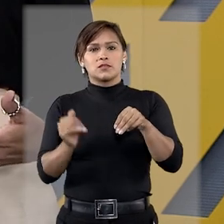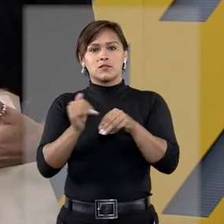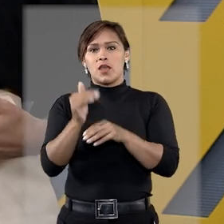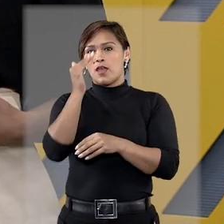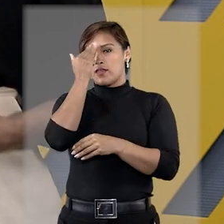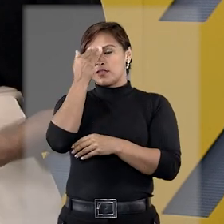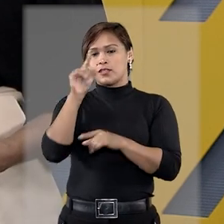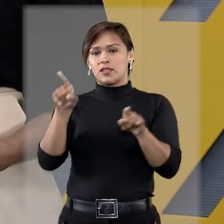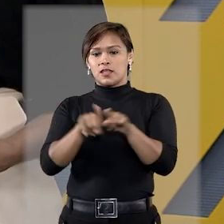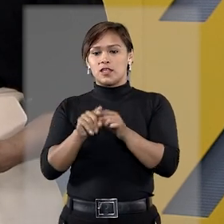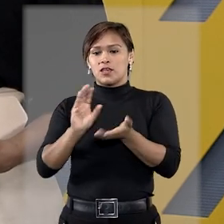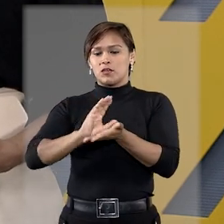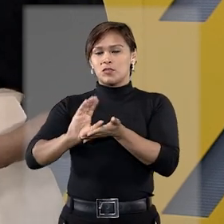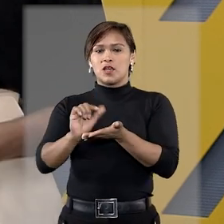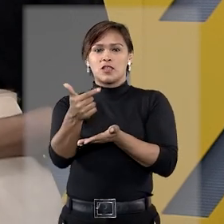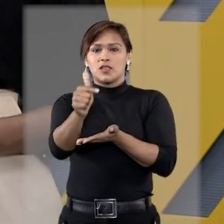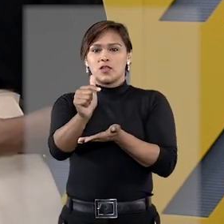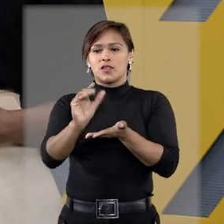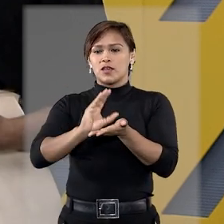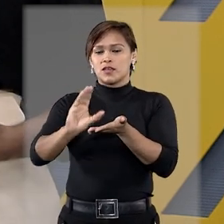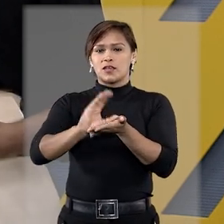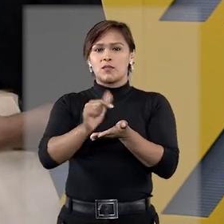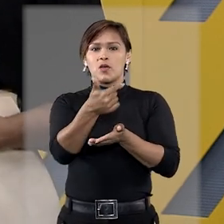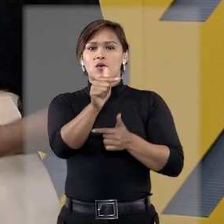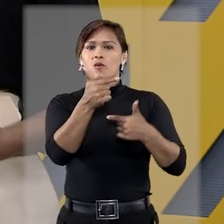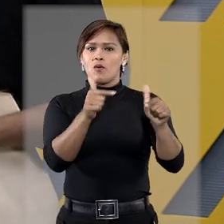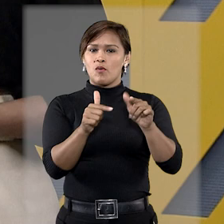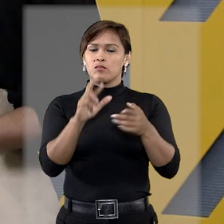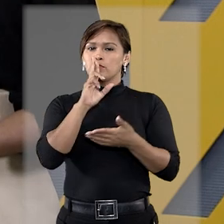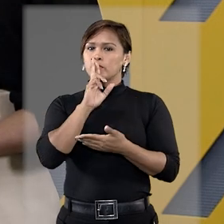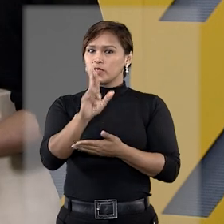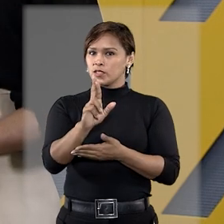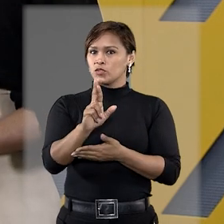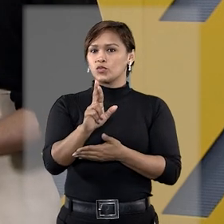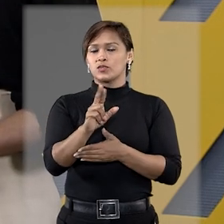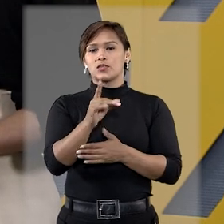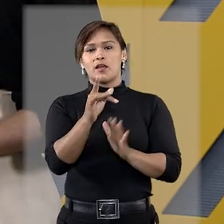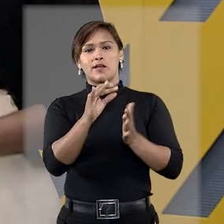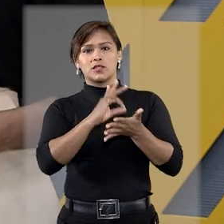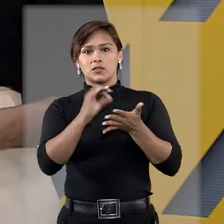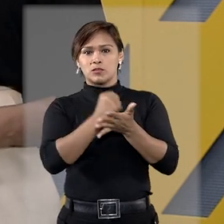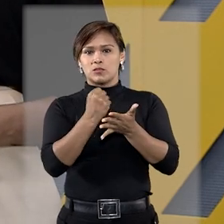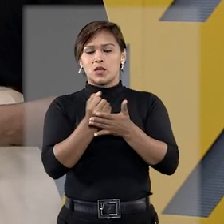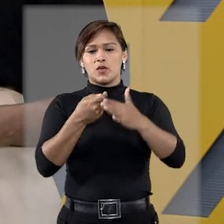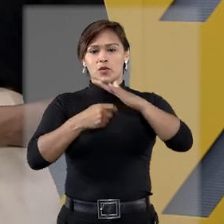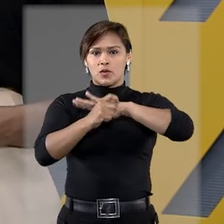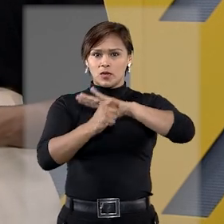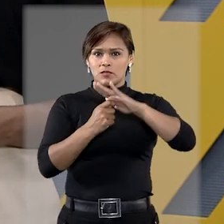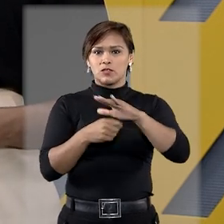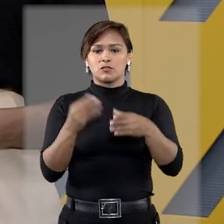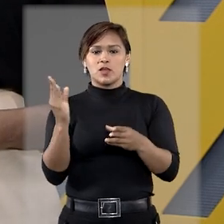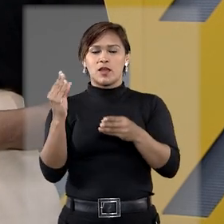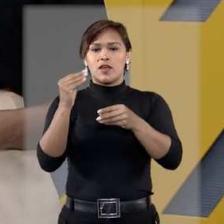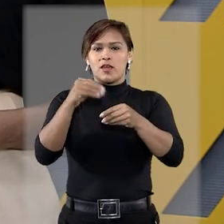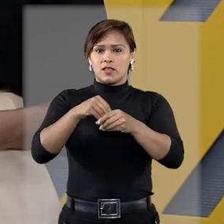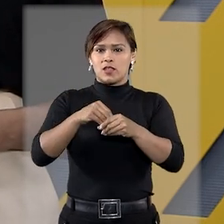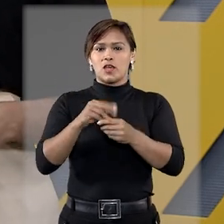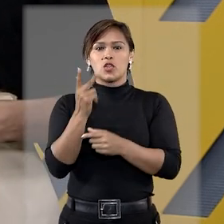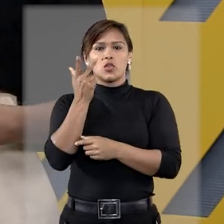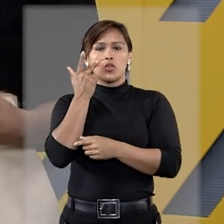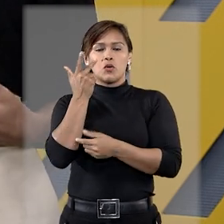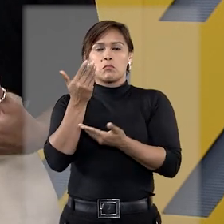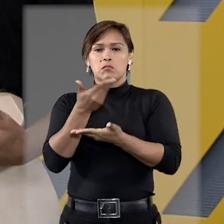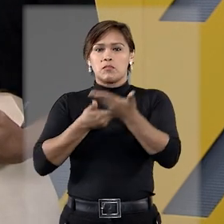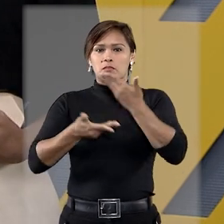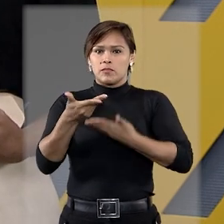os ministros, desde que o beneficiário não esteja recebendo proventos resultantes do plano, o investimento integra o patrimônio comum